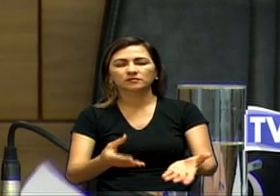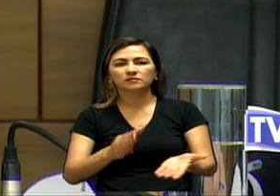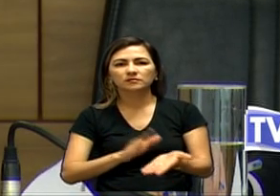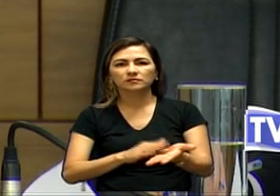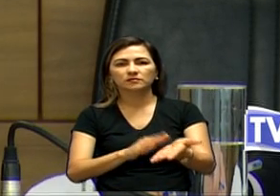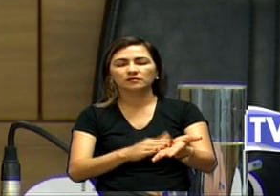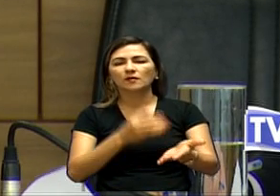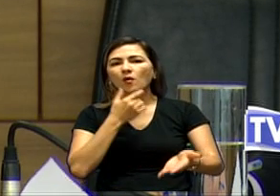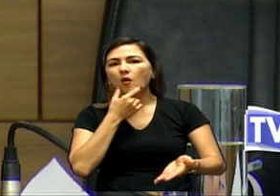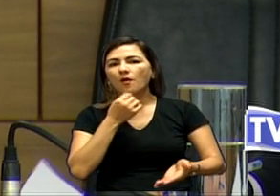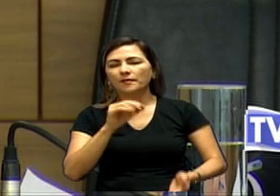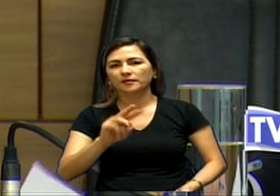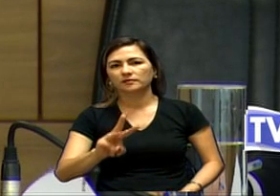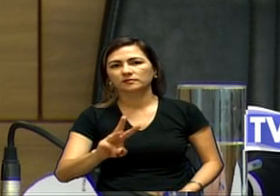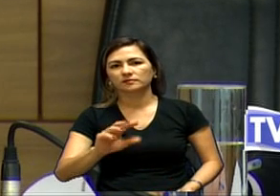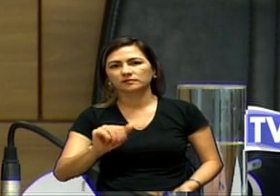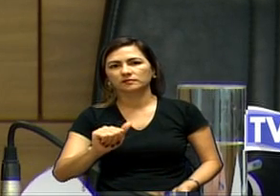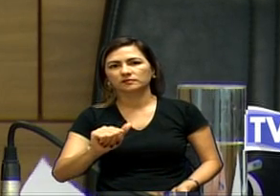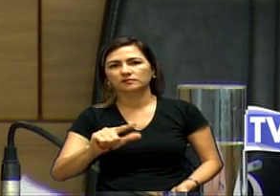vereador Martinez.